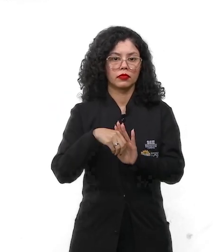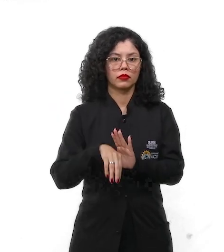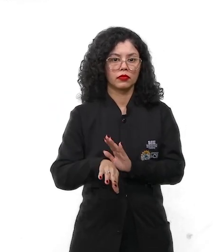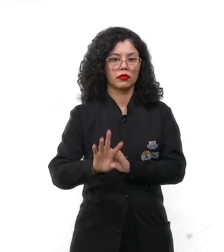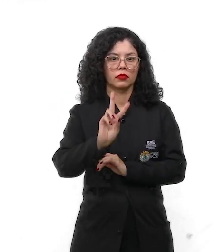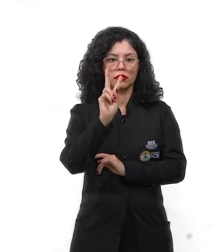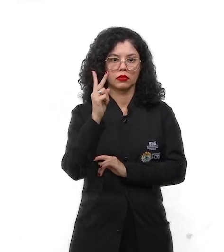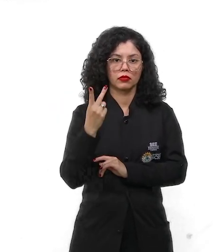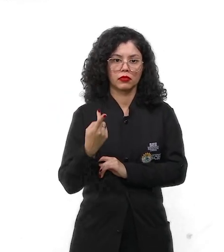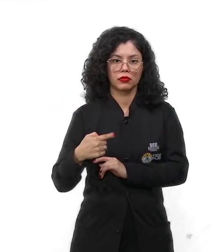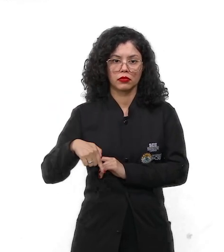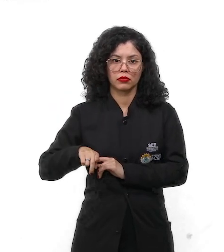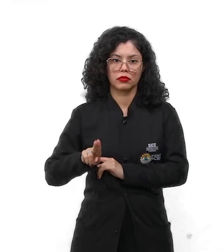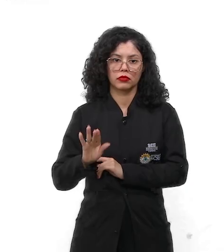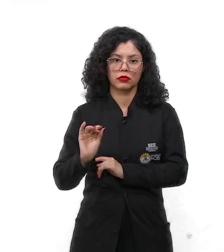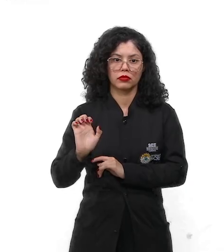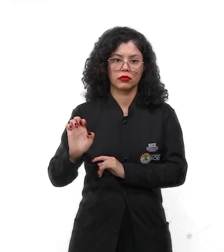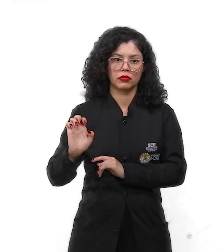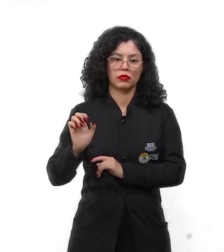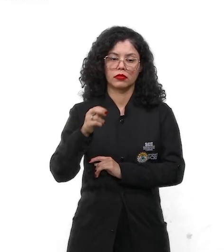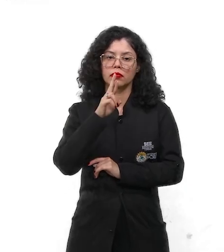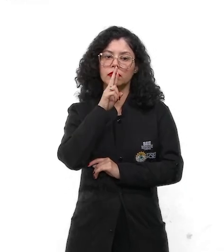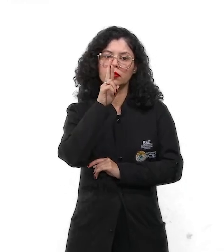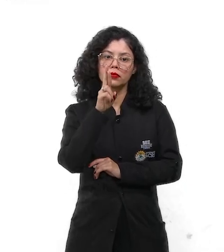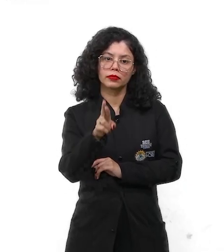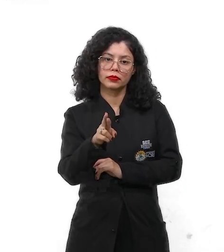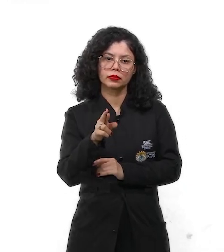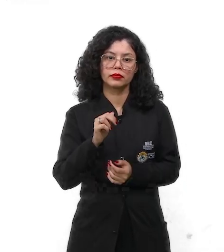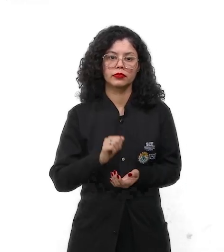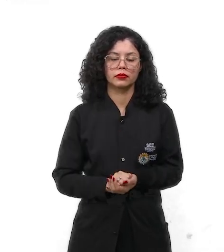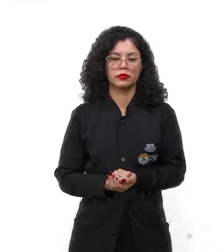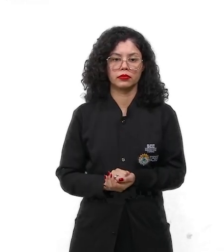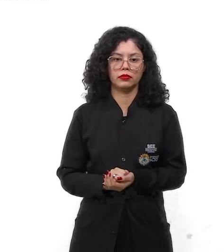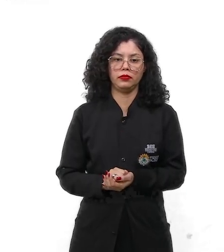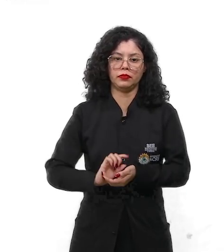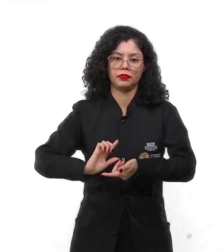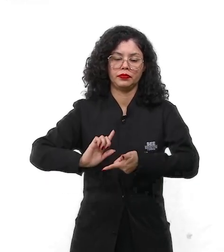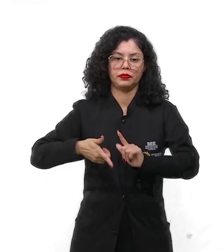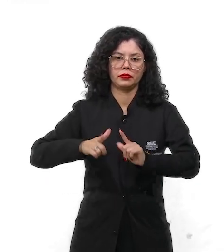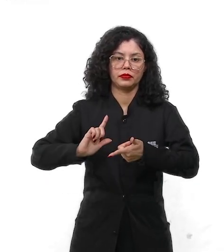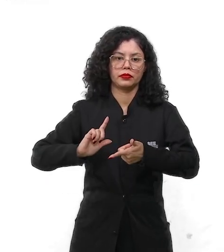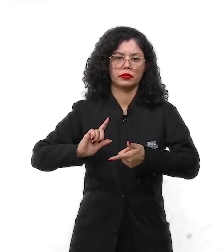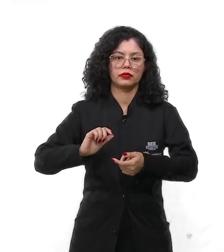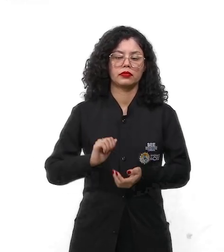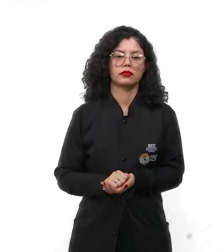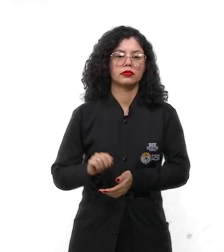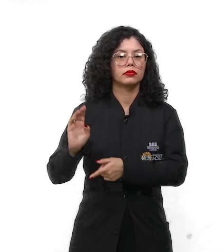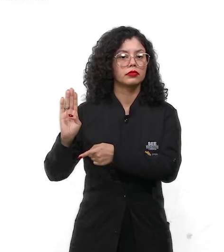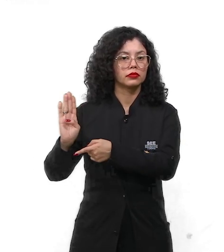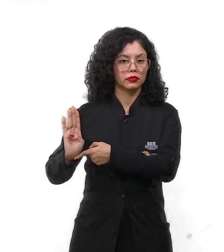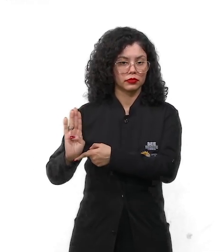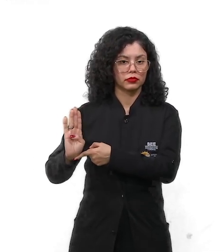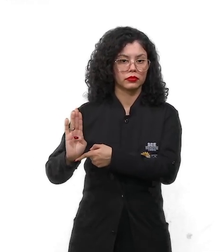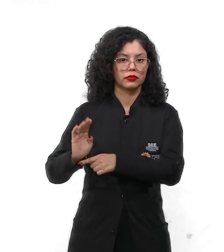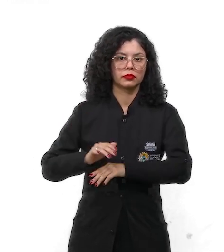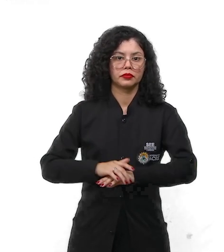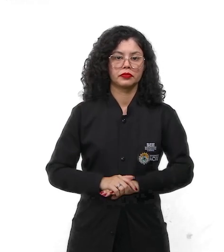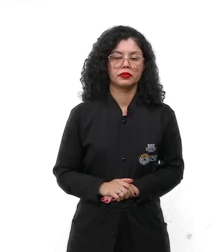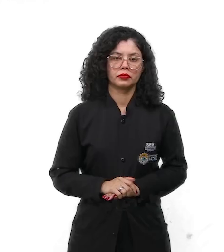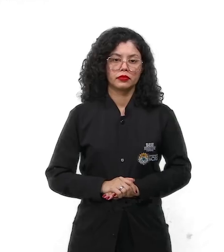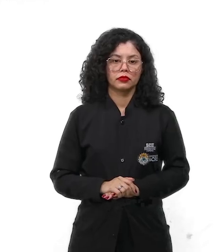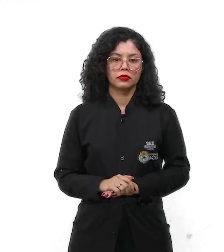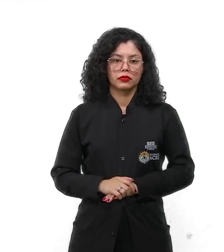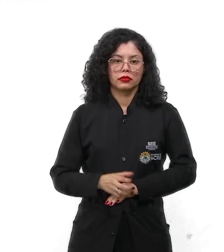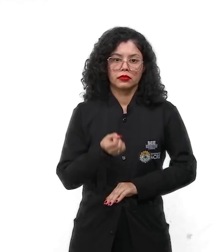genes. Ok? Resposta correta. Acertou quem anotou a letra D.